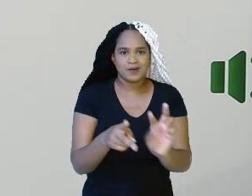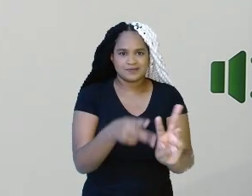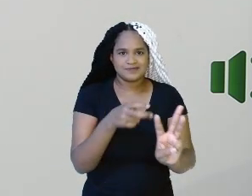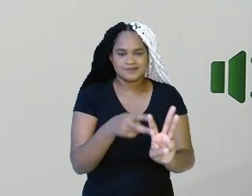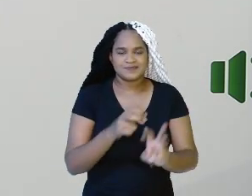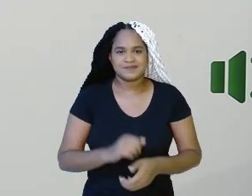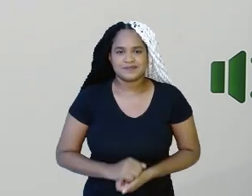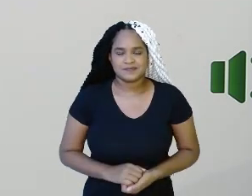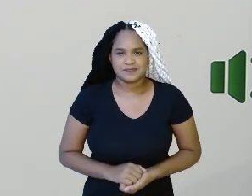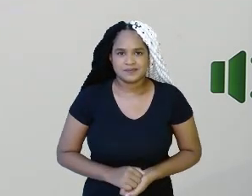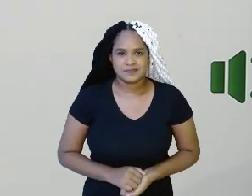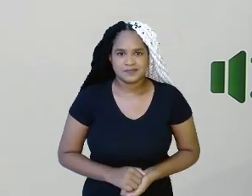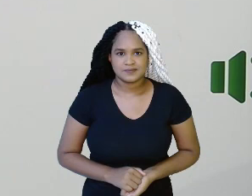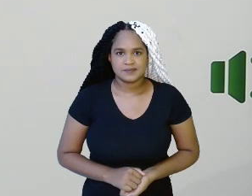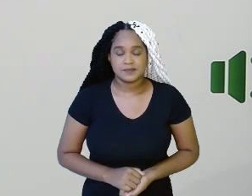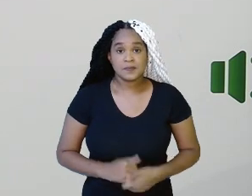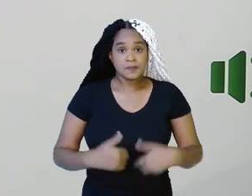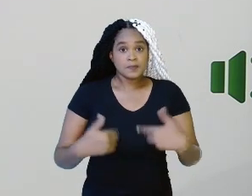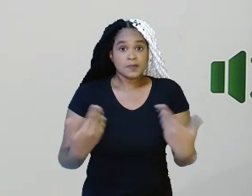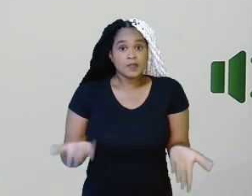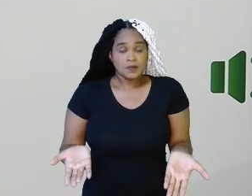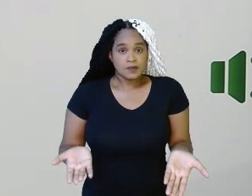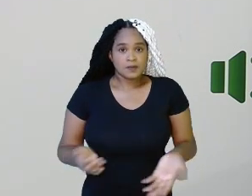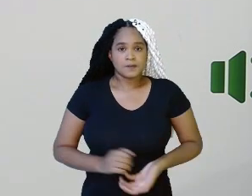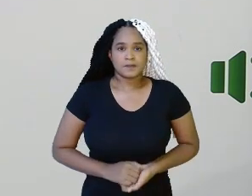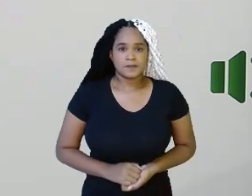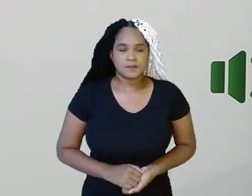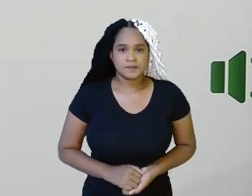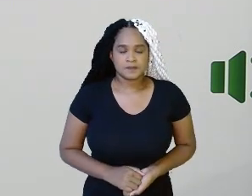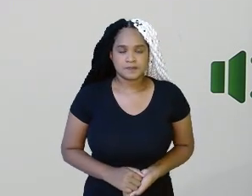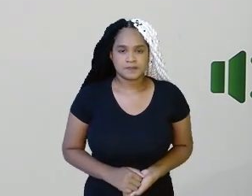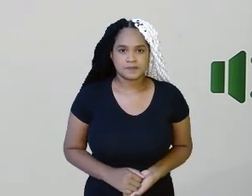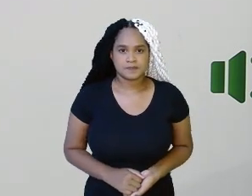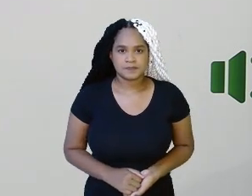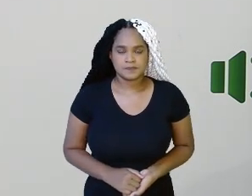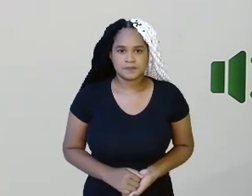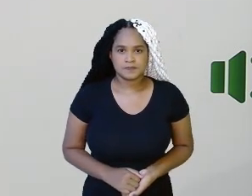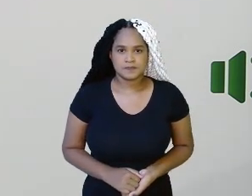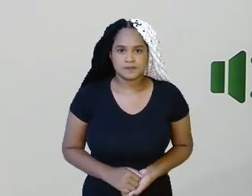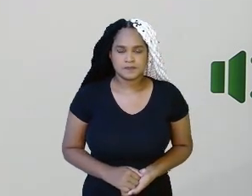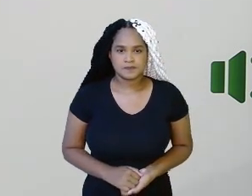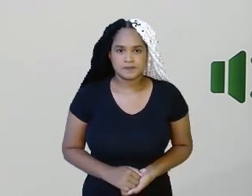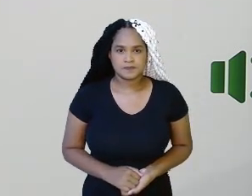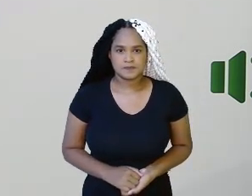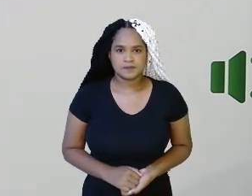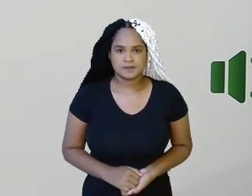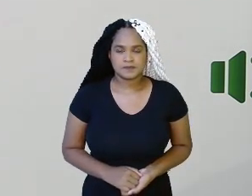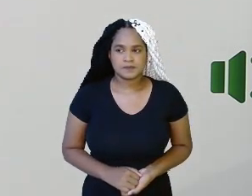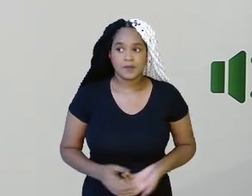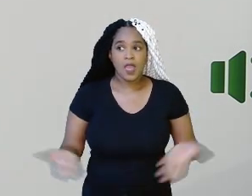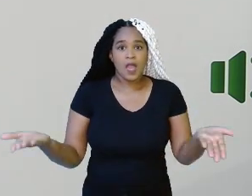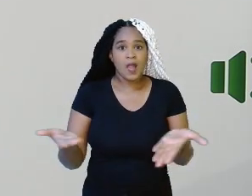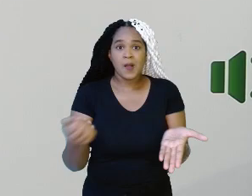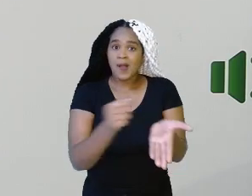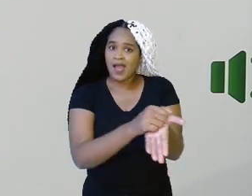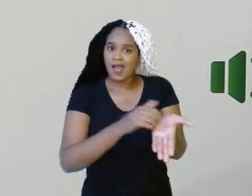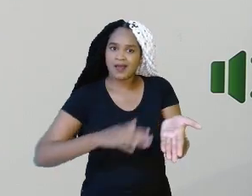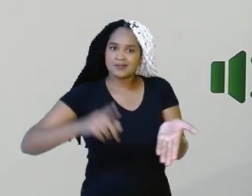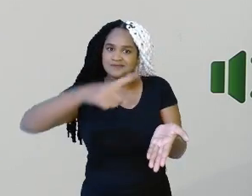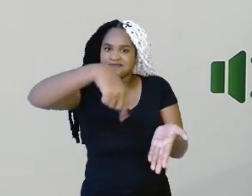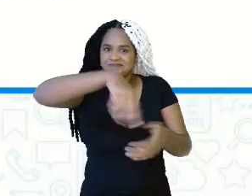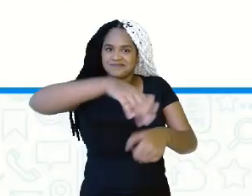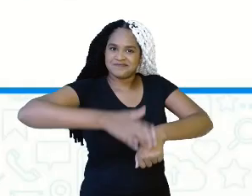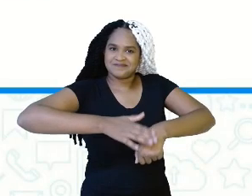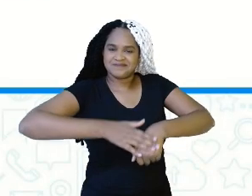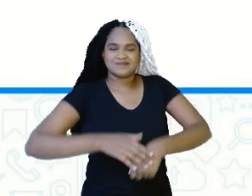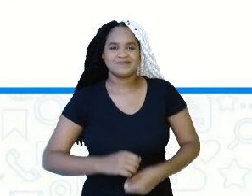povos. E aí, a gente vai, vou passar agora a atividade do dia, né?